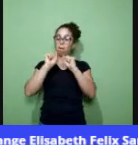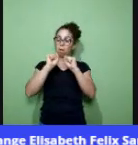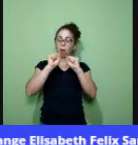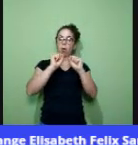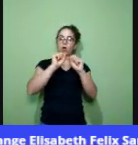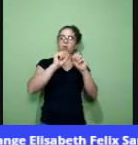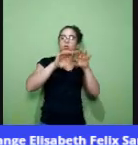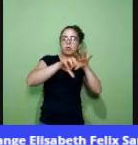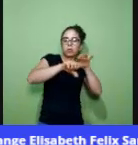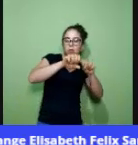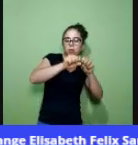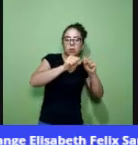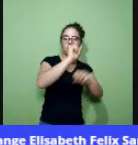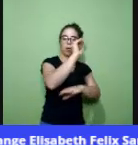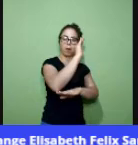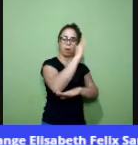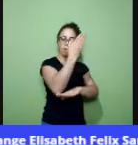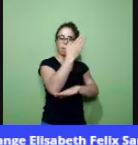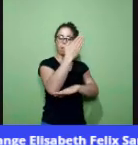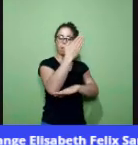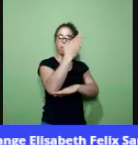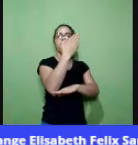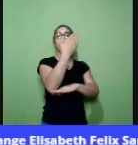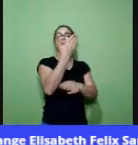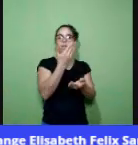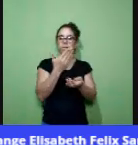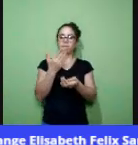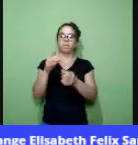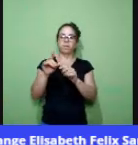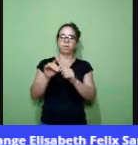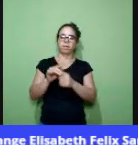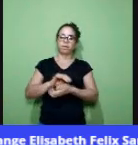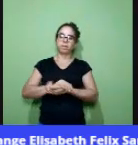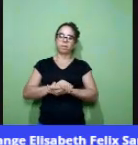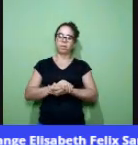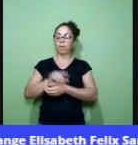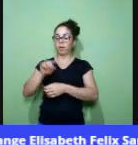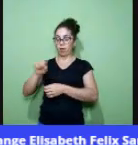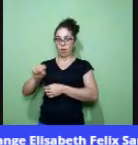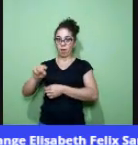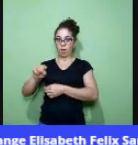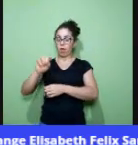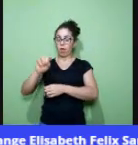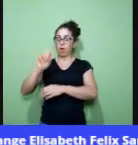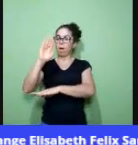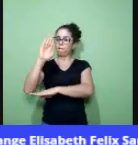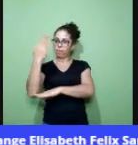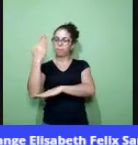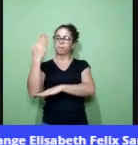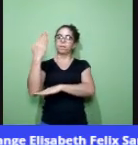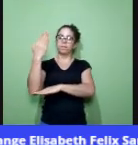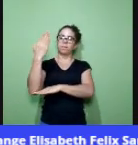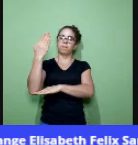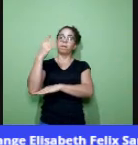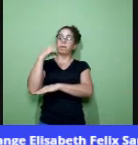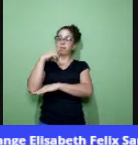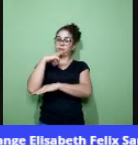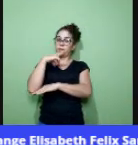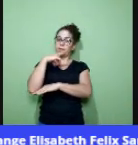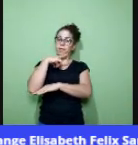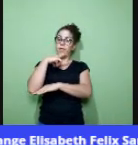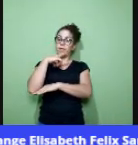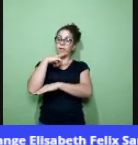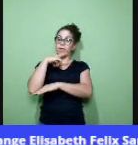mais sensível, pode-se utilizar material em madeira. Assim como aqui é madeira.